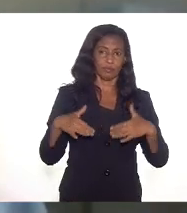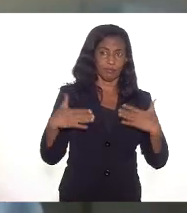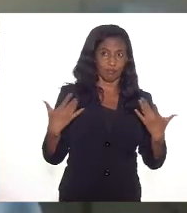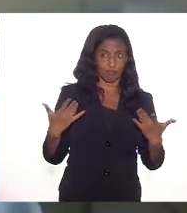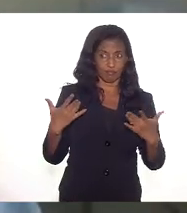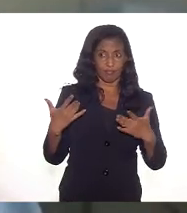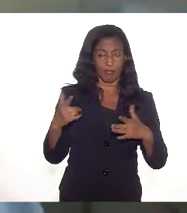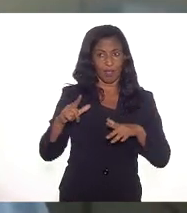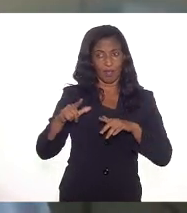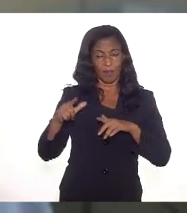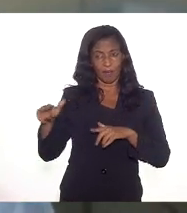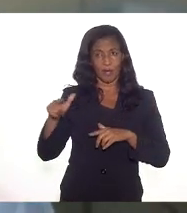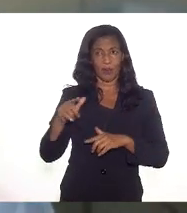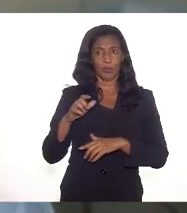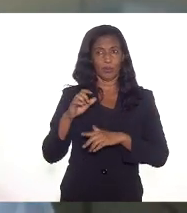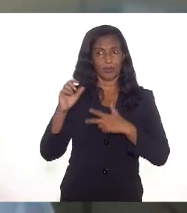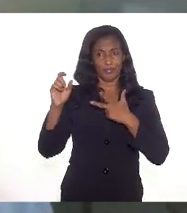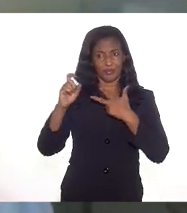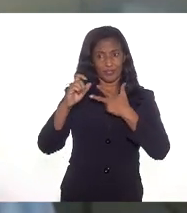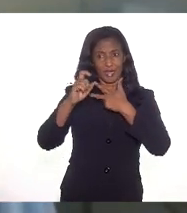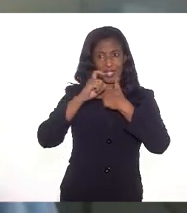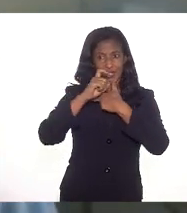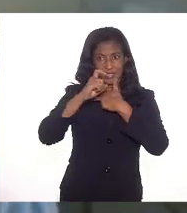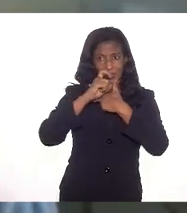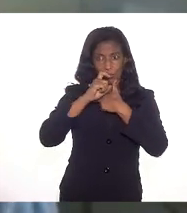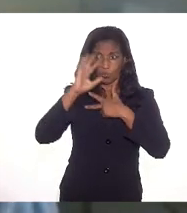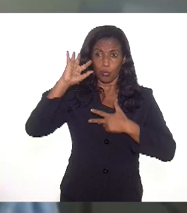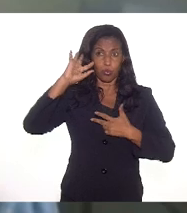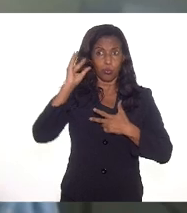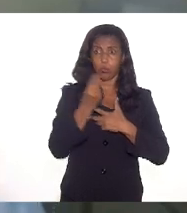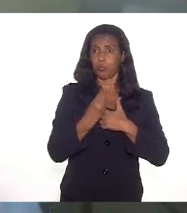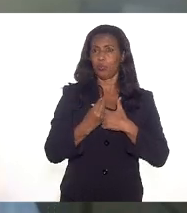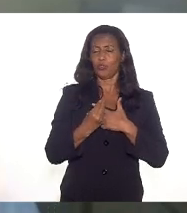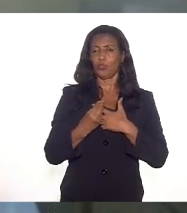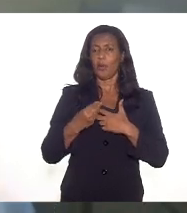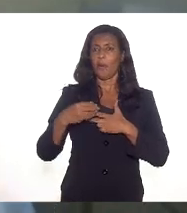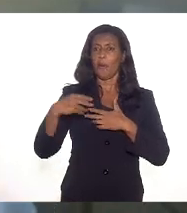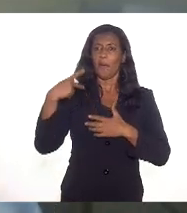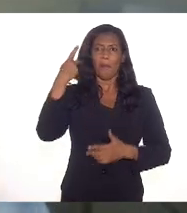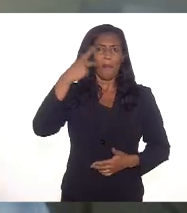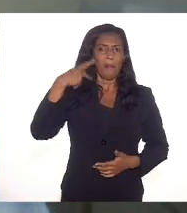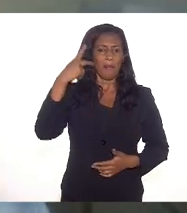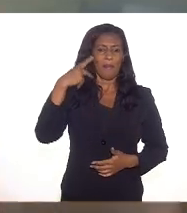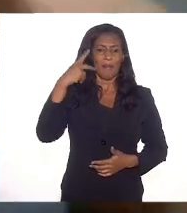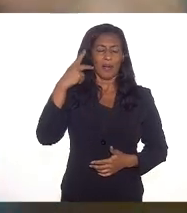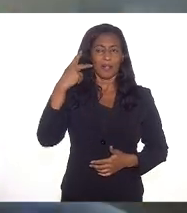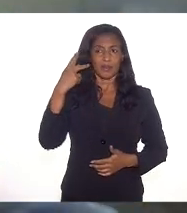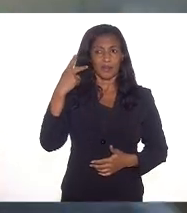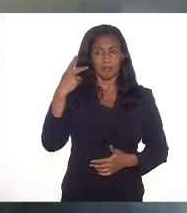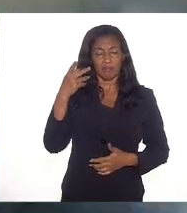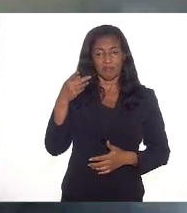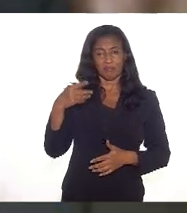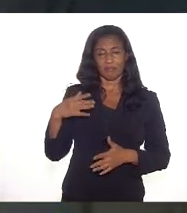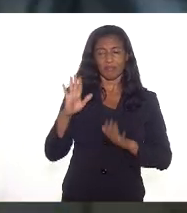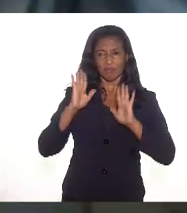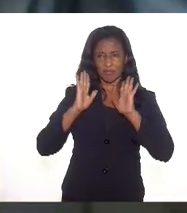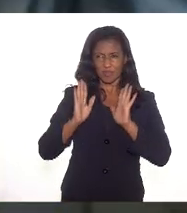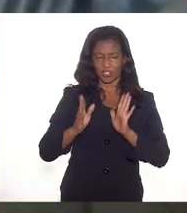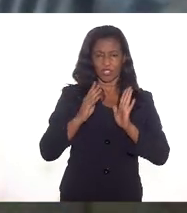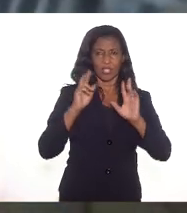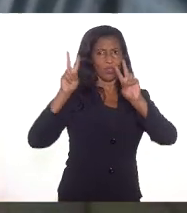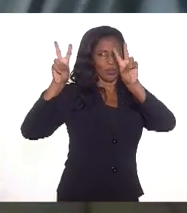pelo executivo, está decidido. O parlamento, que tratou dessa matéria